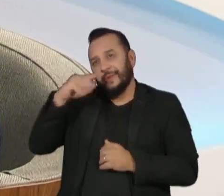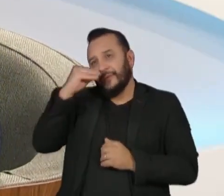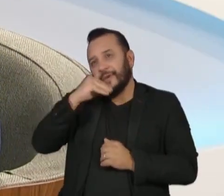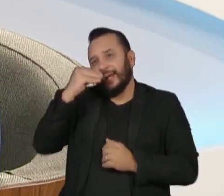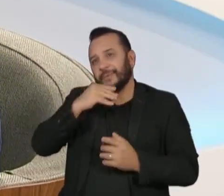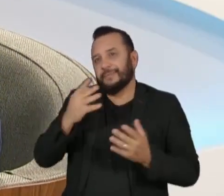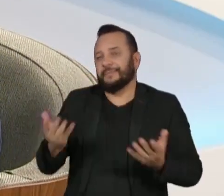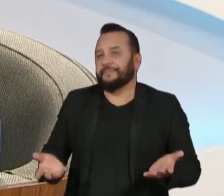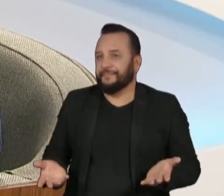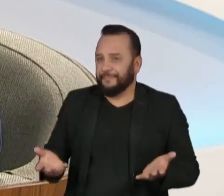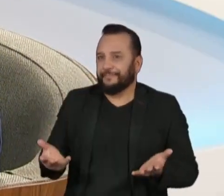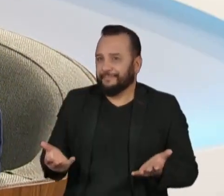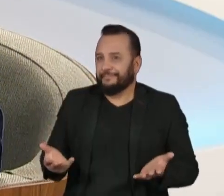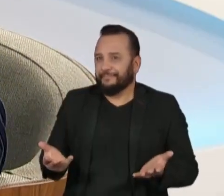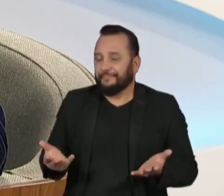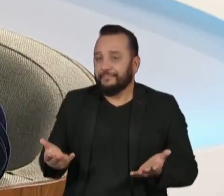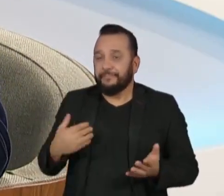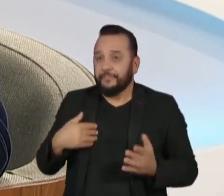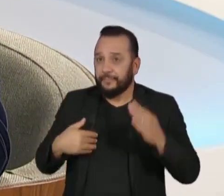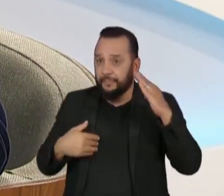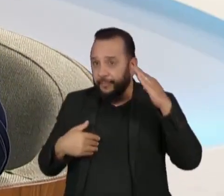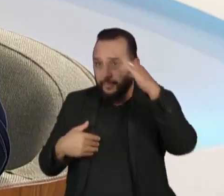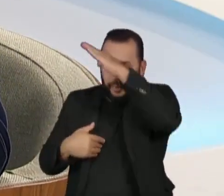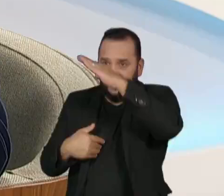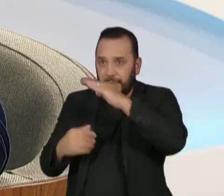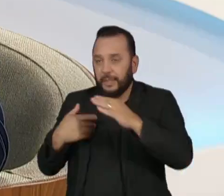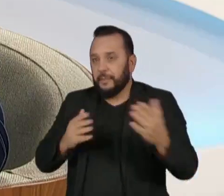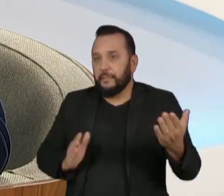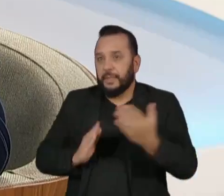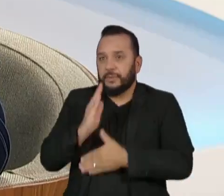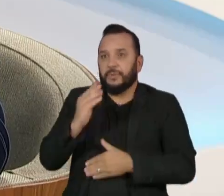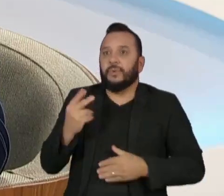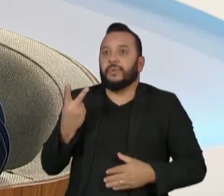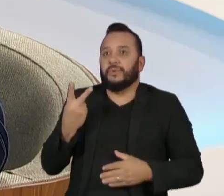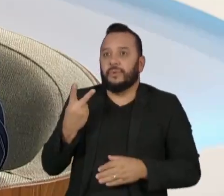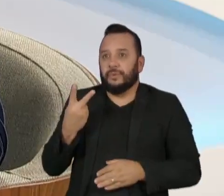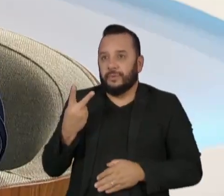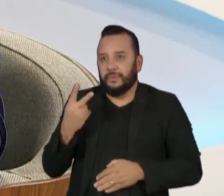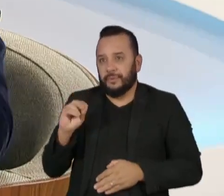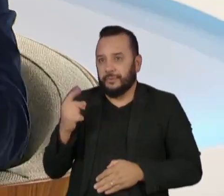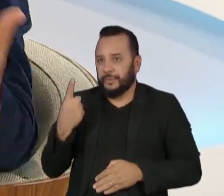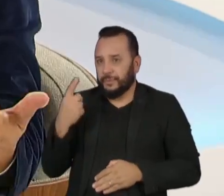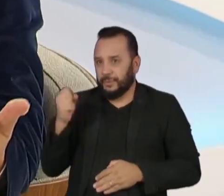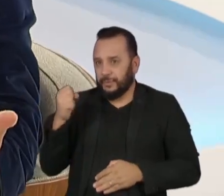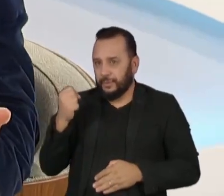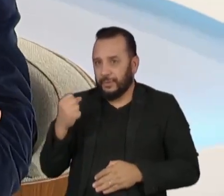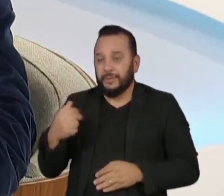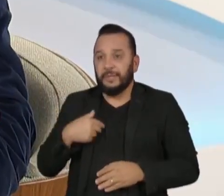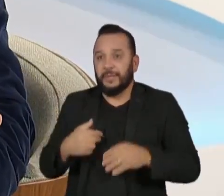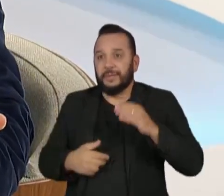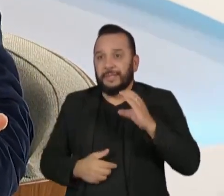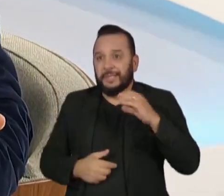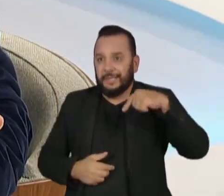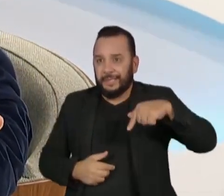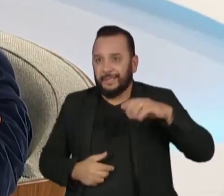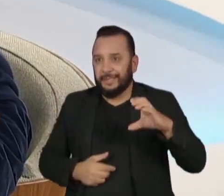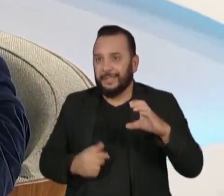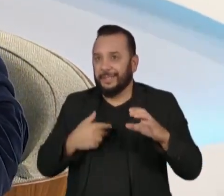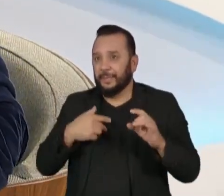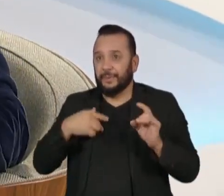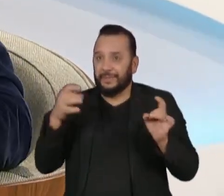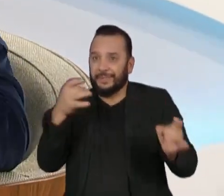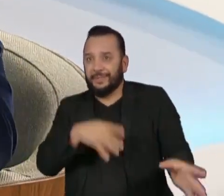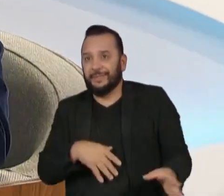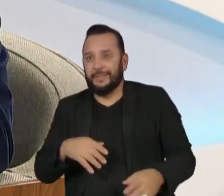frágil. O Bolsonaro foi eleito em 2018, né? Eu saí do CQC em